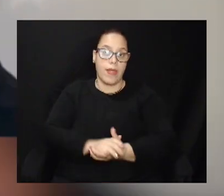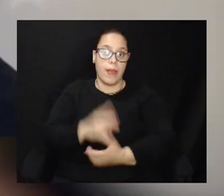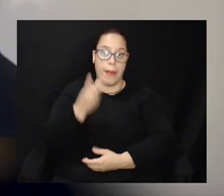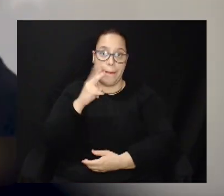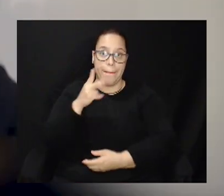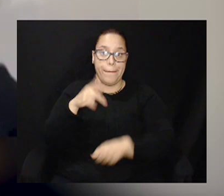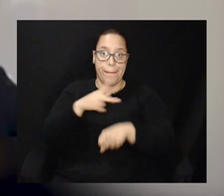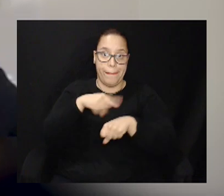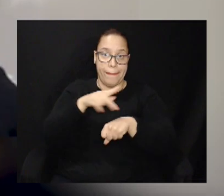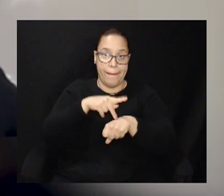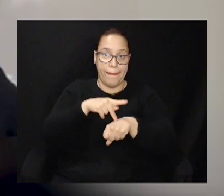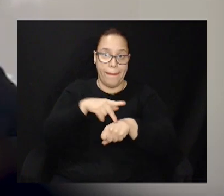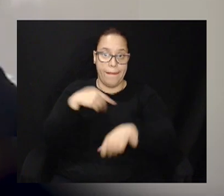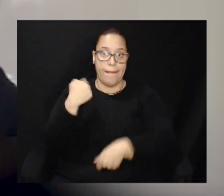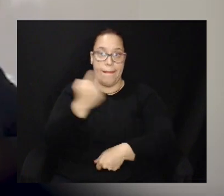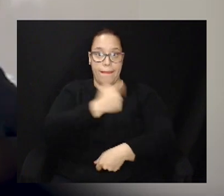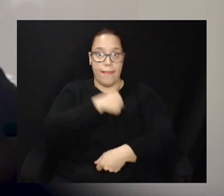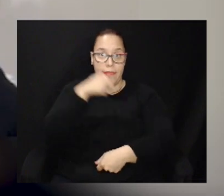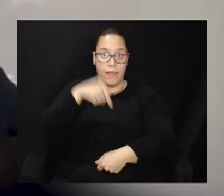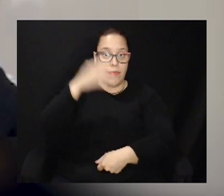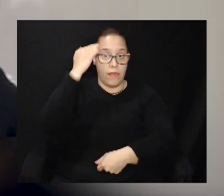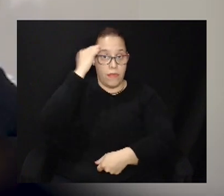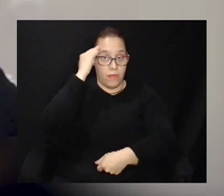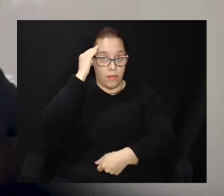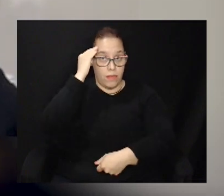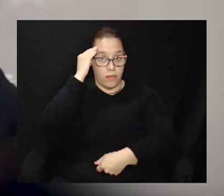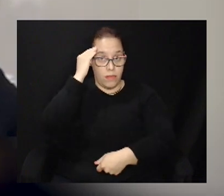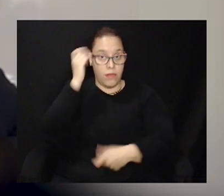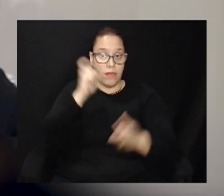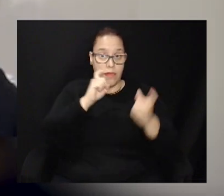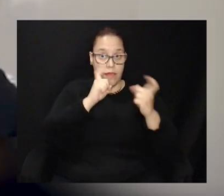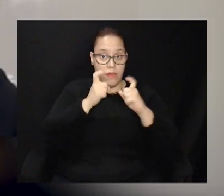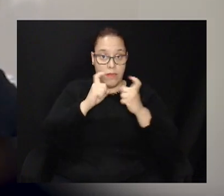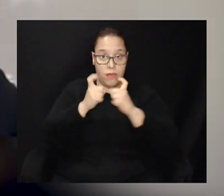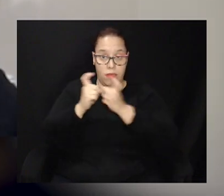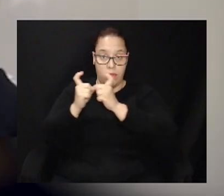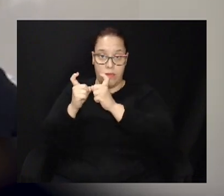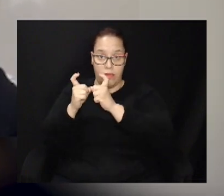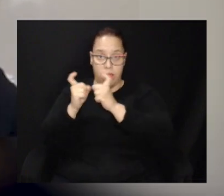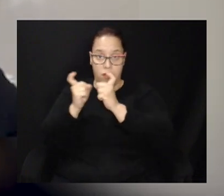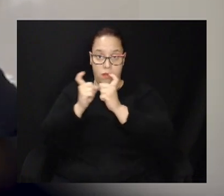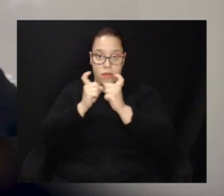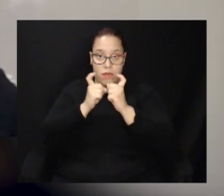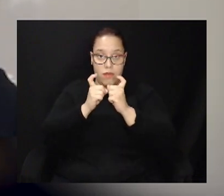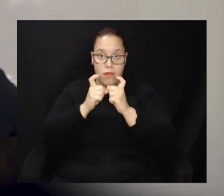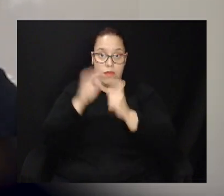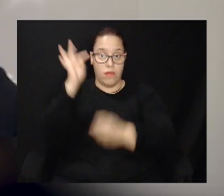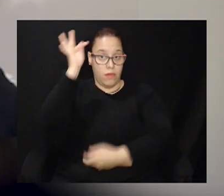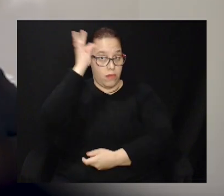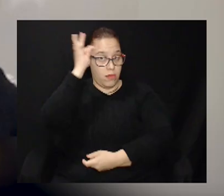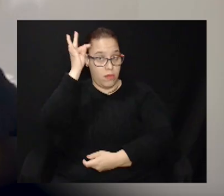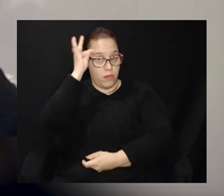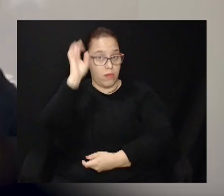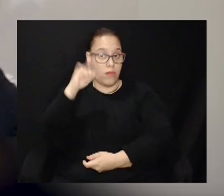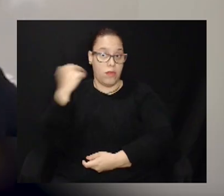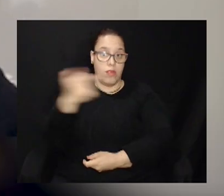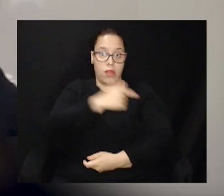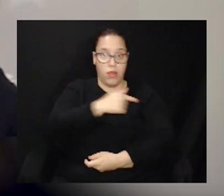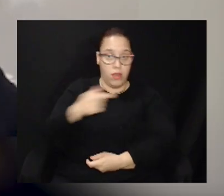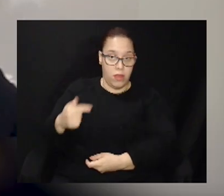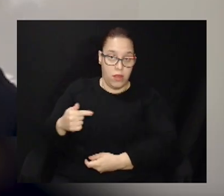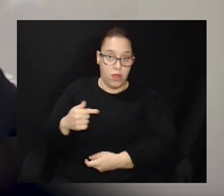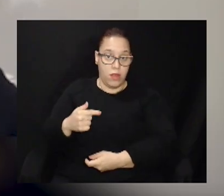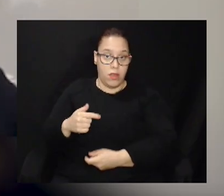Nós, por aqui, entendemos que as reuniões técnicas, que podem ter início na próxima semana, devem perdurar